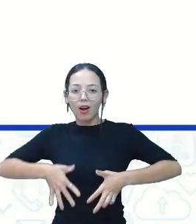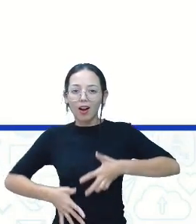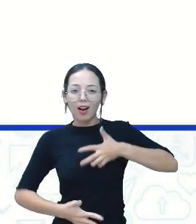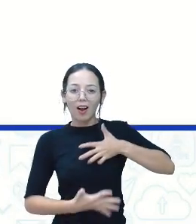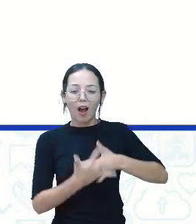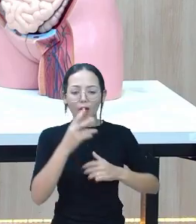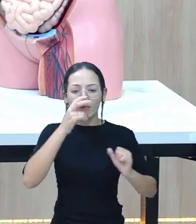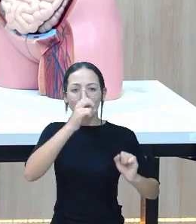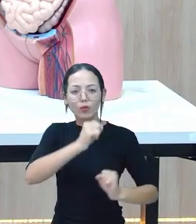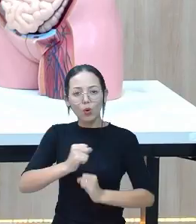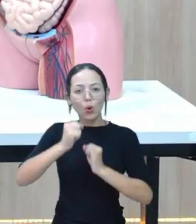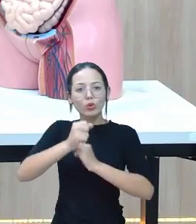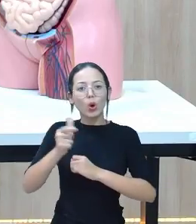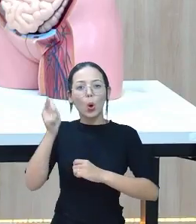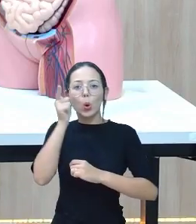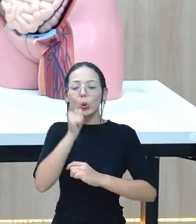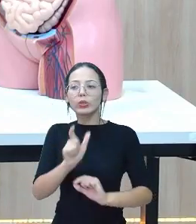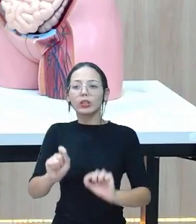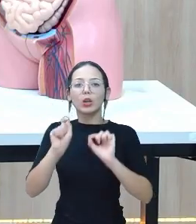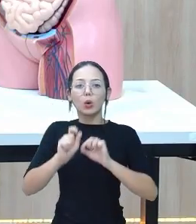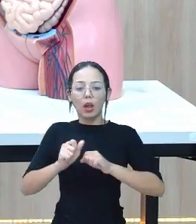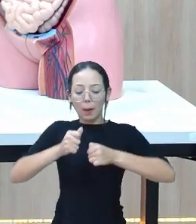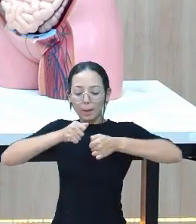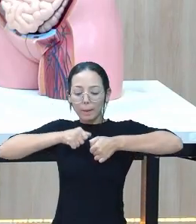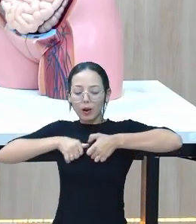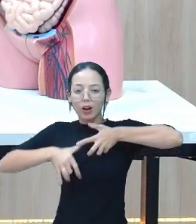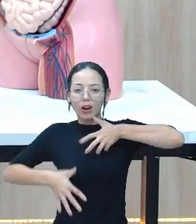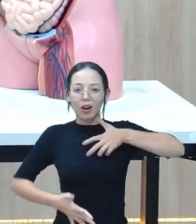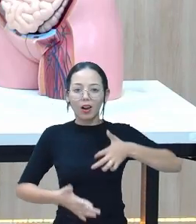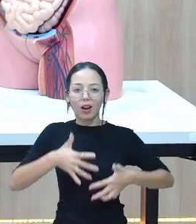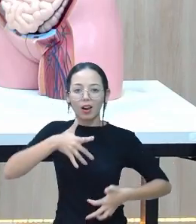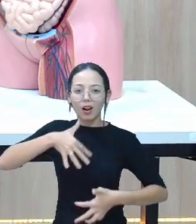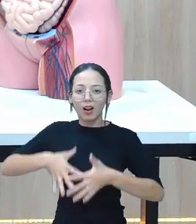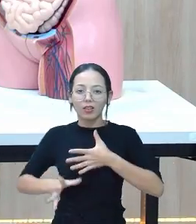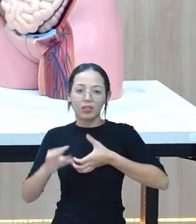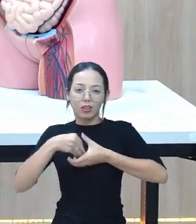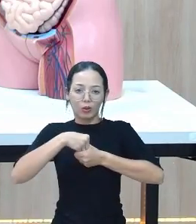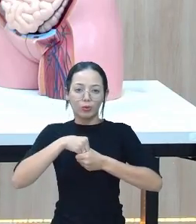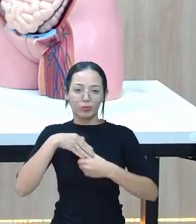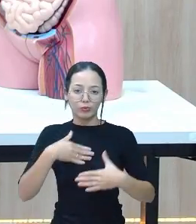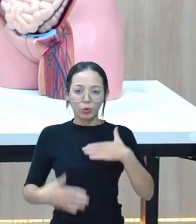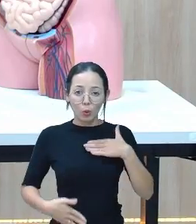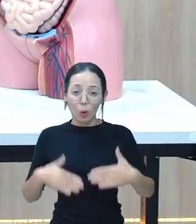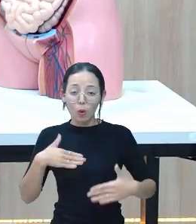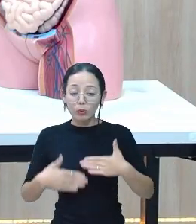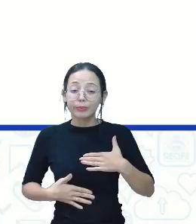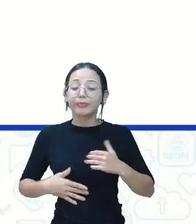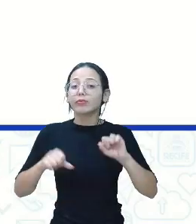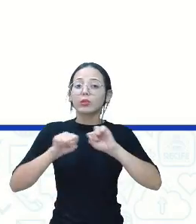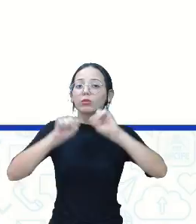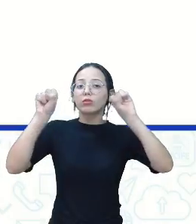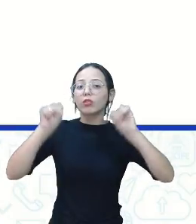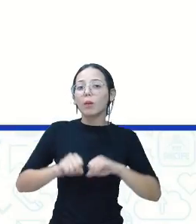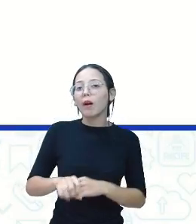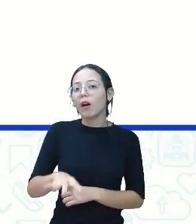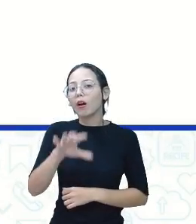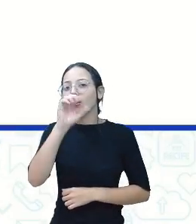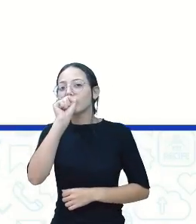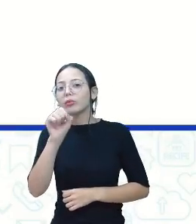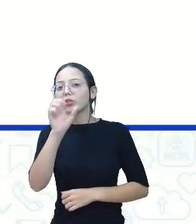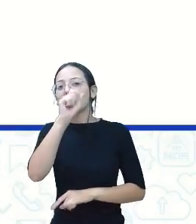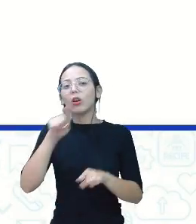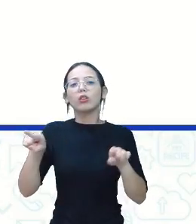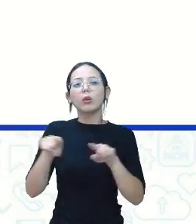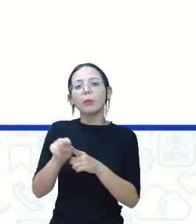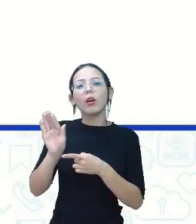criando força para que o ar possa fluir da melhor forma possível. E o sistema respiratório também